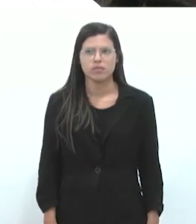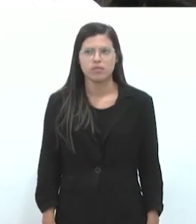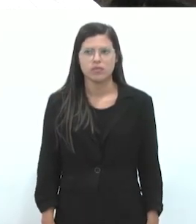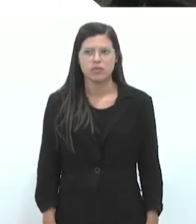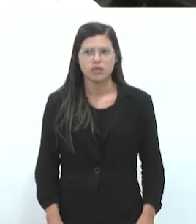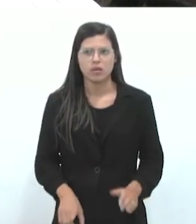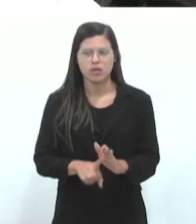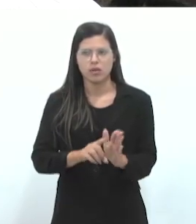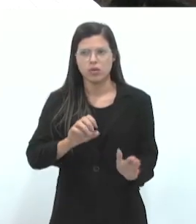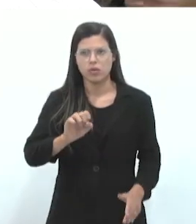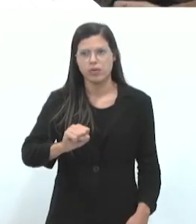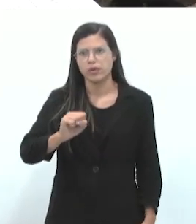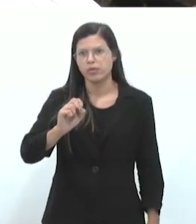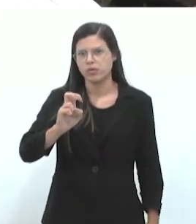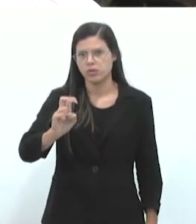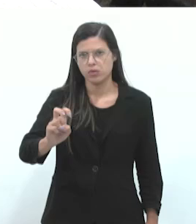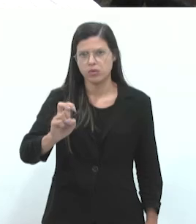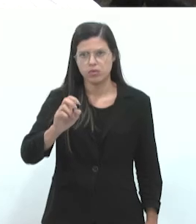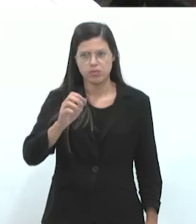Lei 8561,